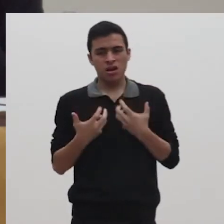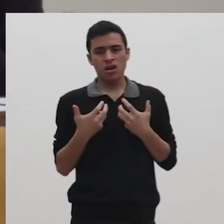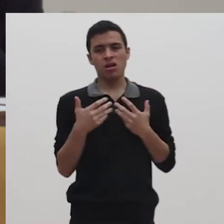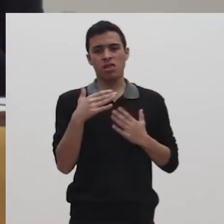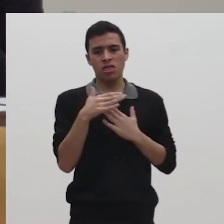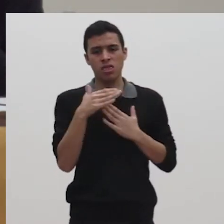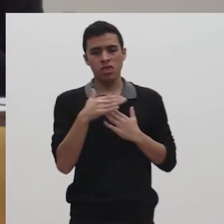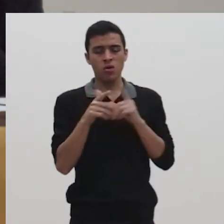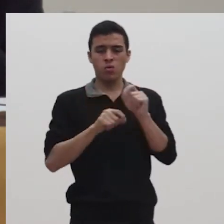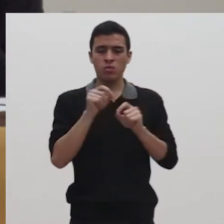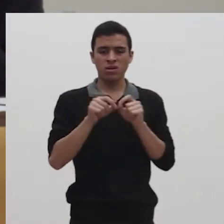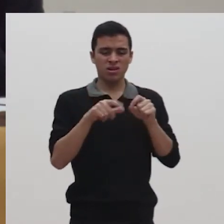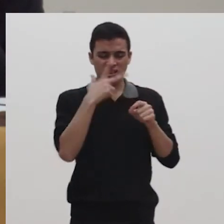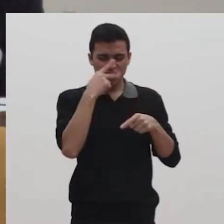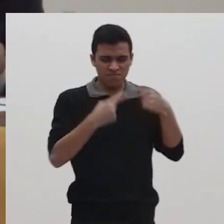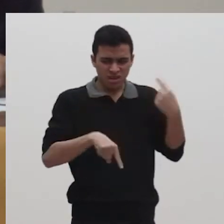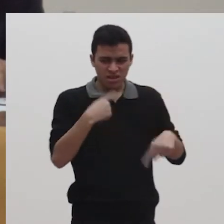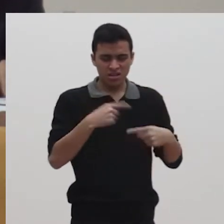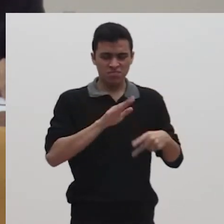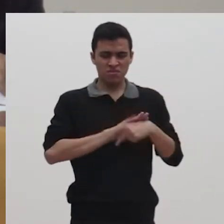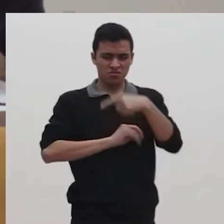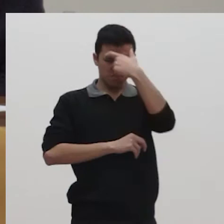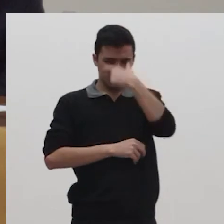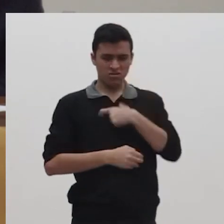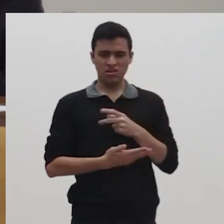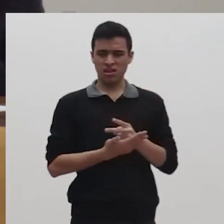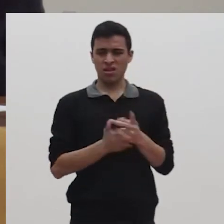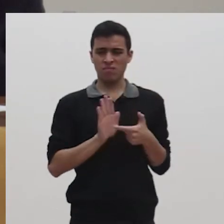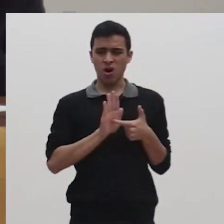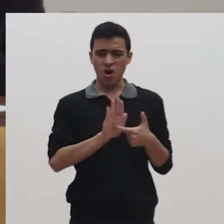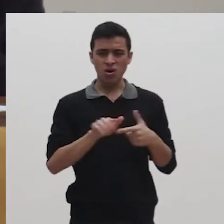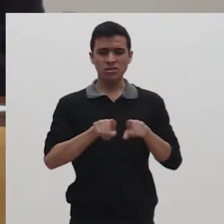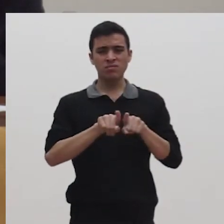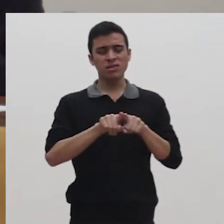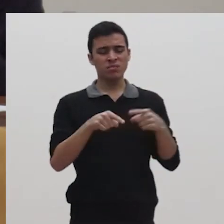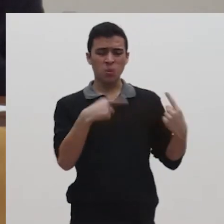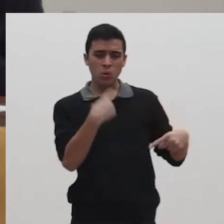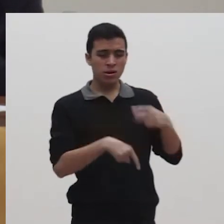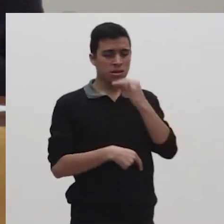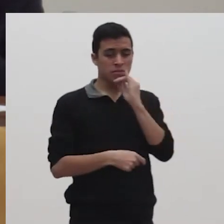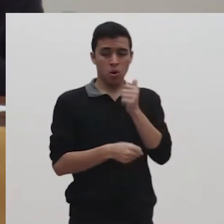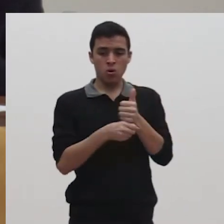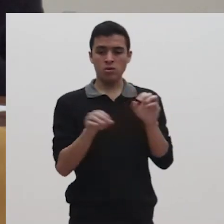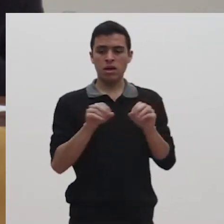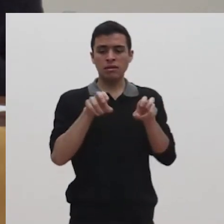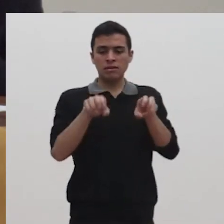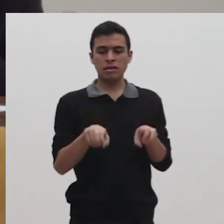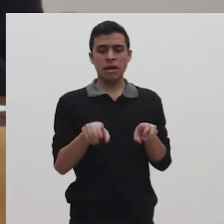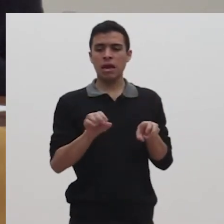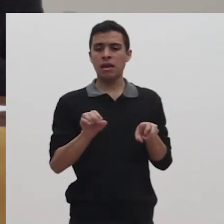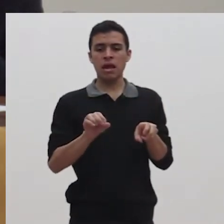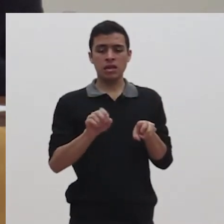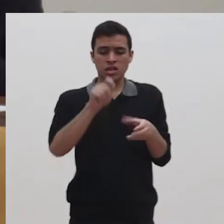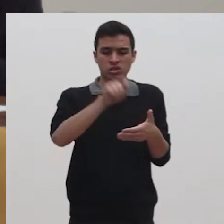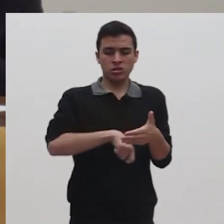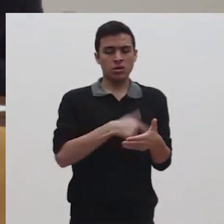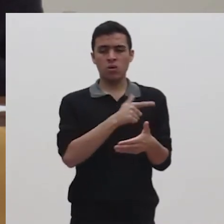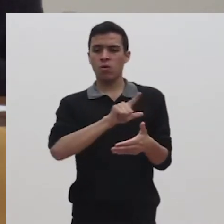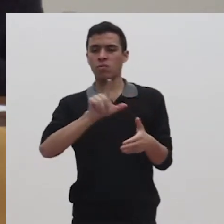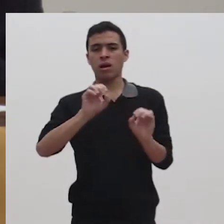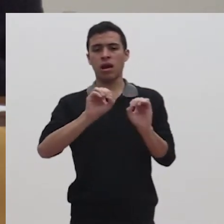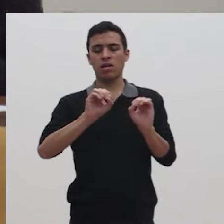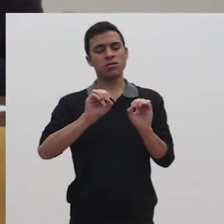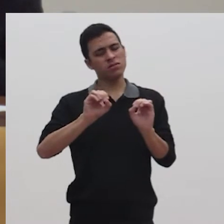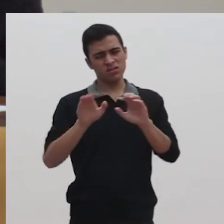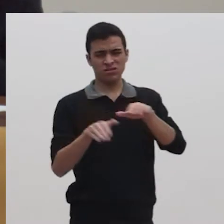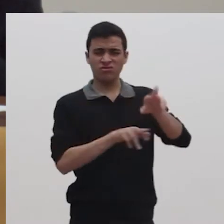dessa política personalista, dessa política que, se não tiver o reitor sentado na cadeira para assinar, ela não acontece. O que